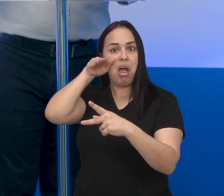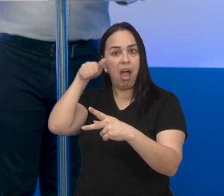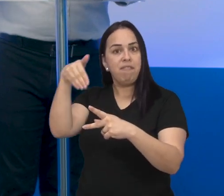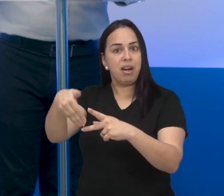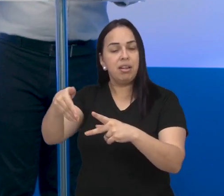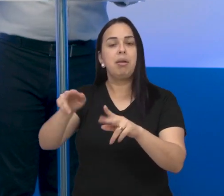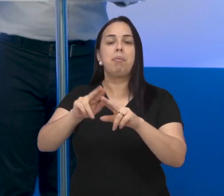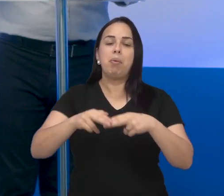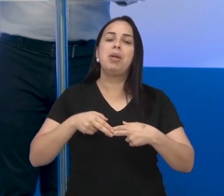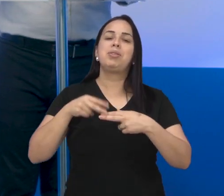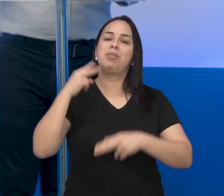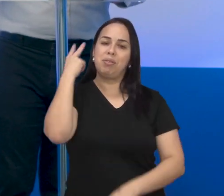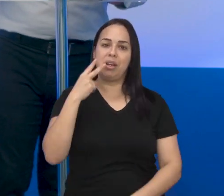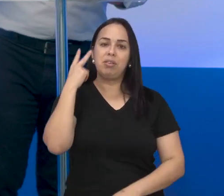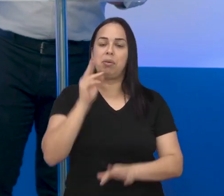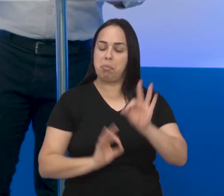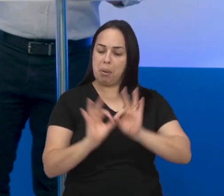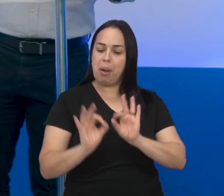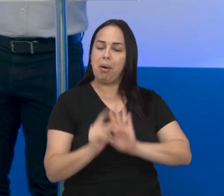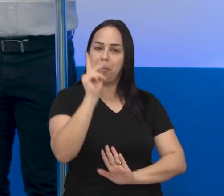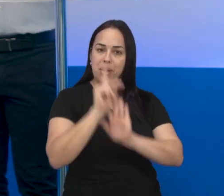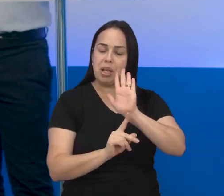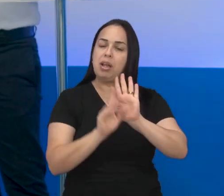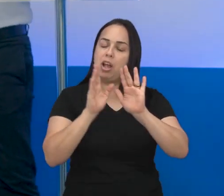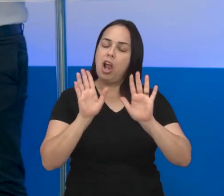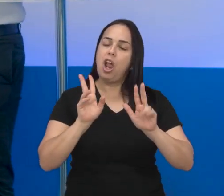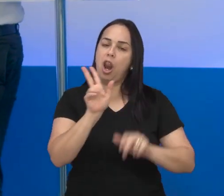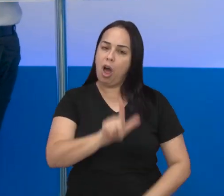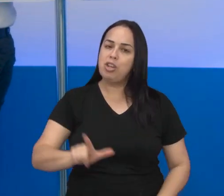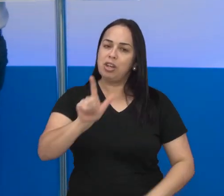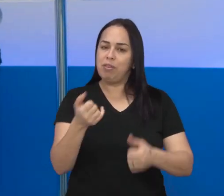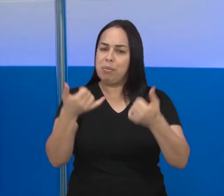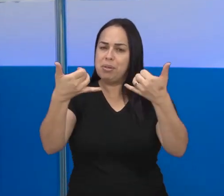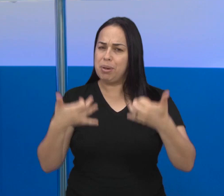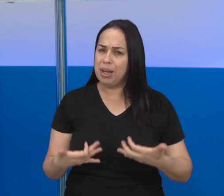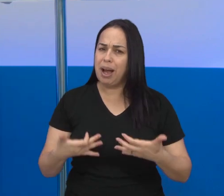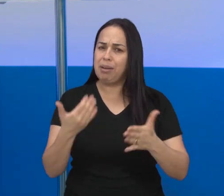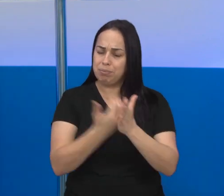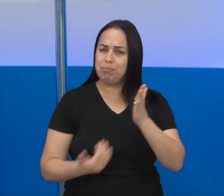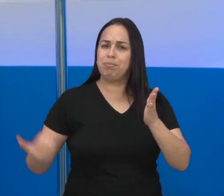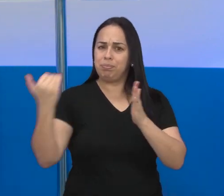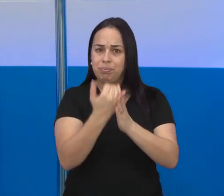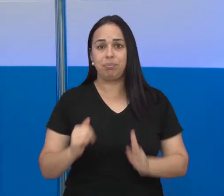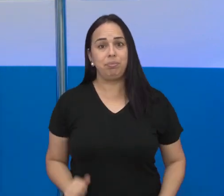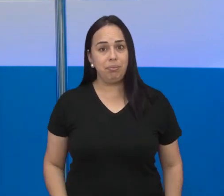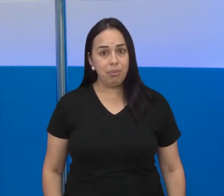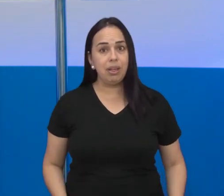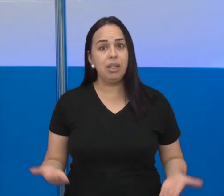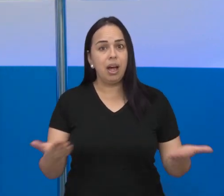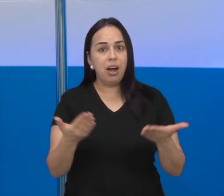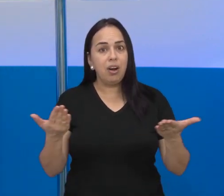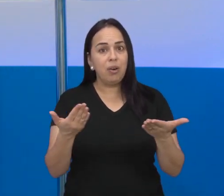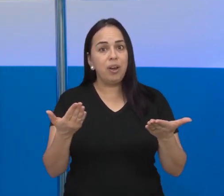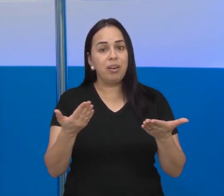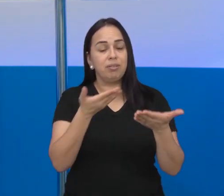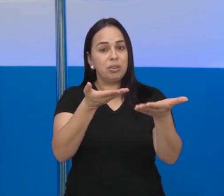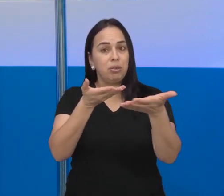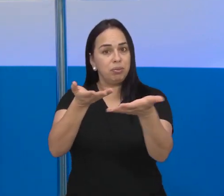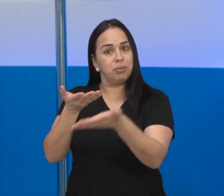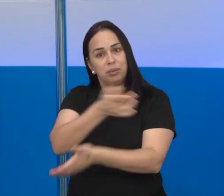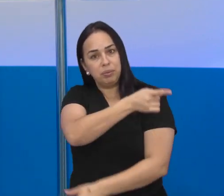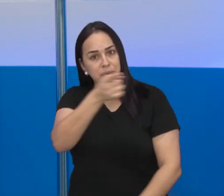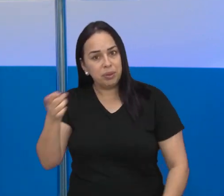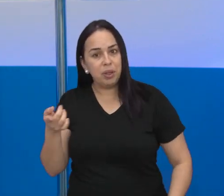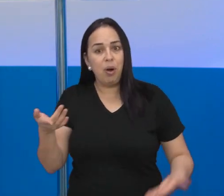Câmara também tem projetos de lei no tema. Claro que a gente vai debater esse assunto e muito mais. Mas a gente começa com um convite